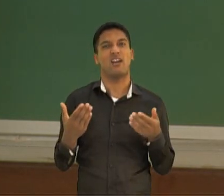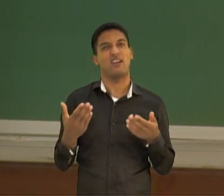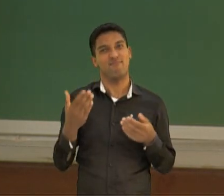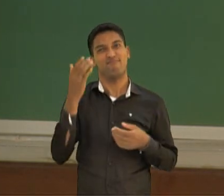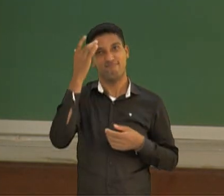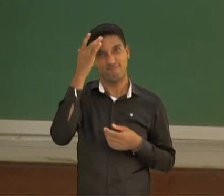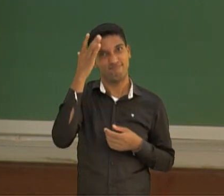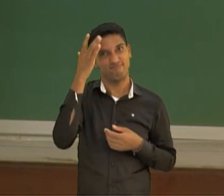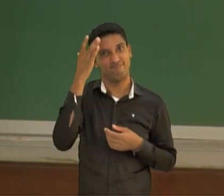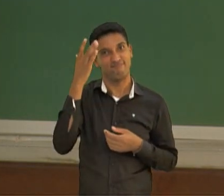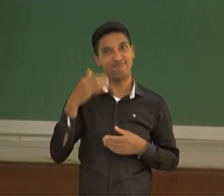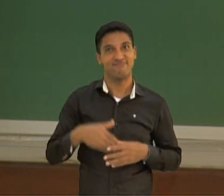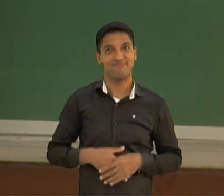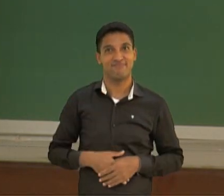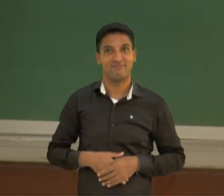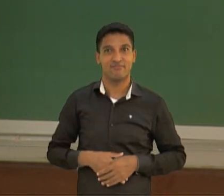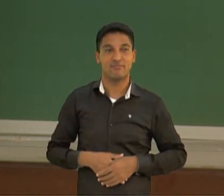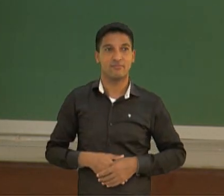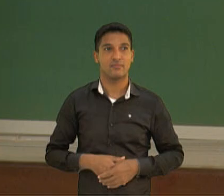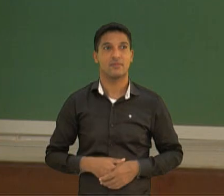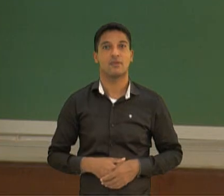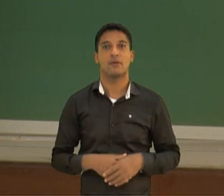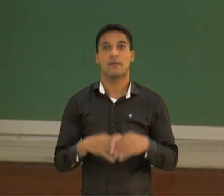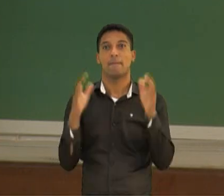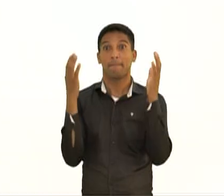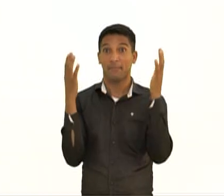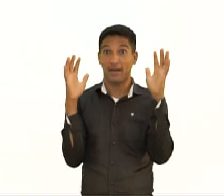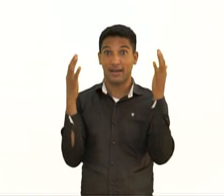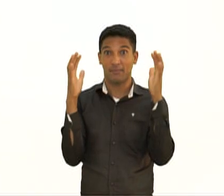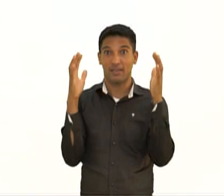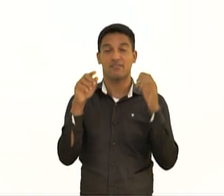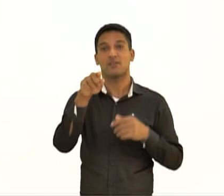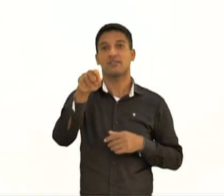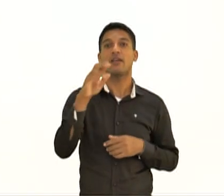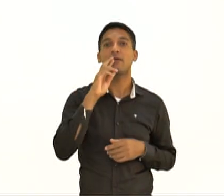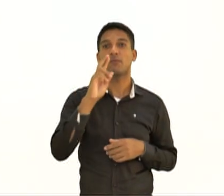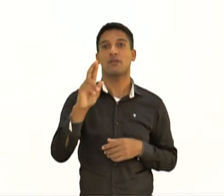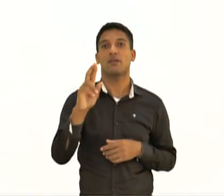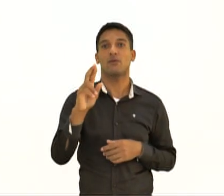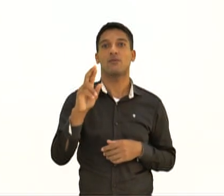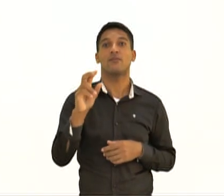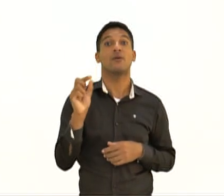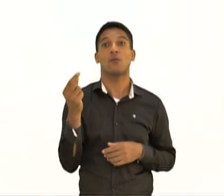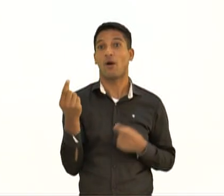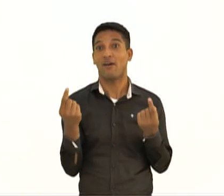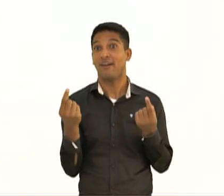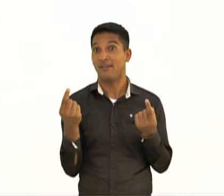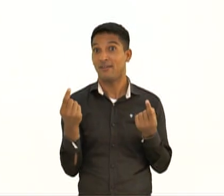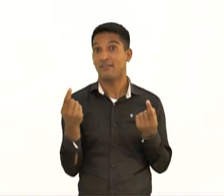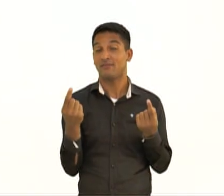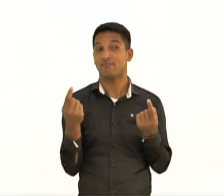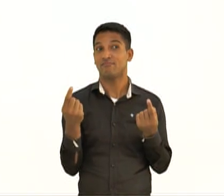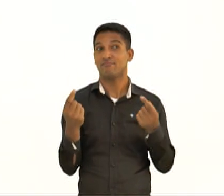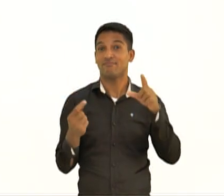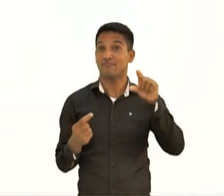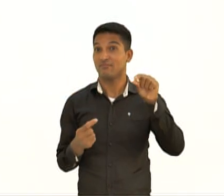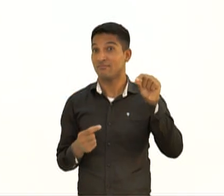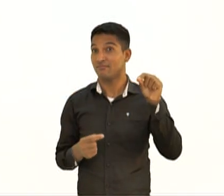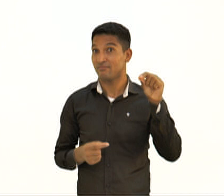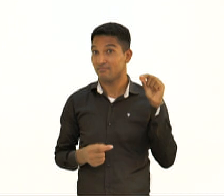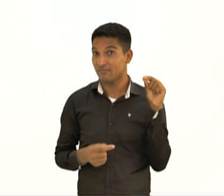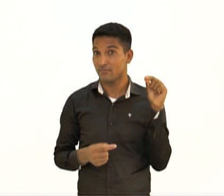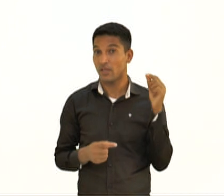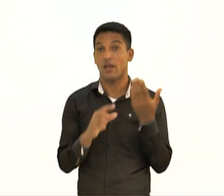gente, nem vem. Olha só, tá de parabéns quem respondeu quais artistas foram fundamentais